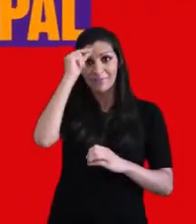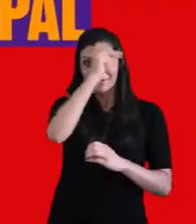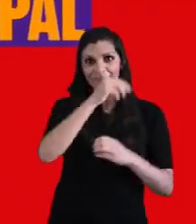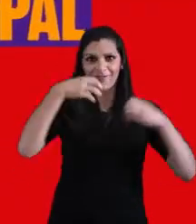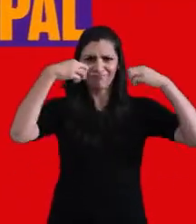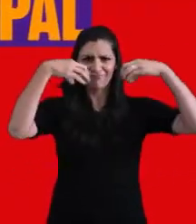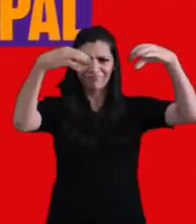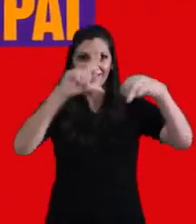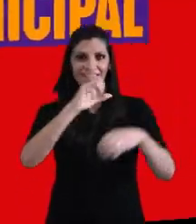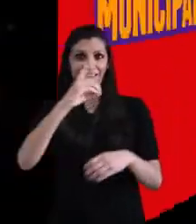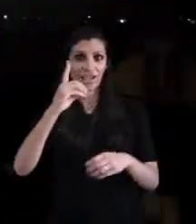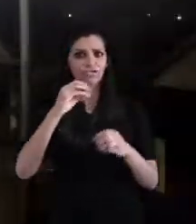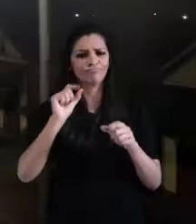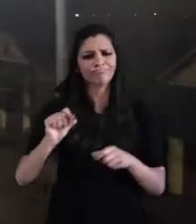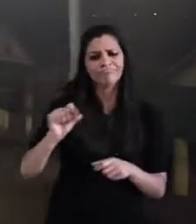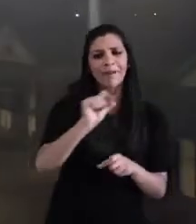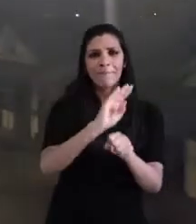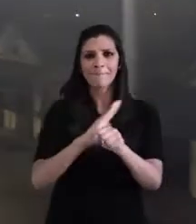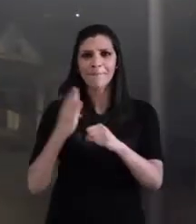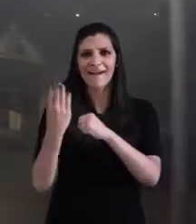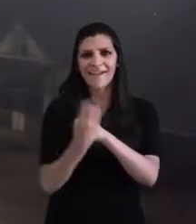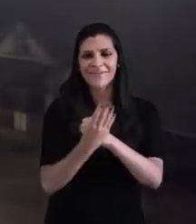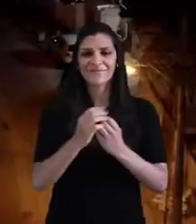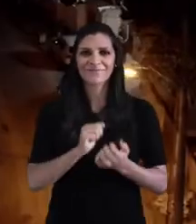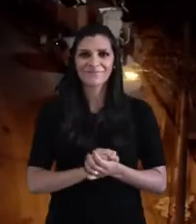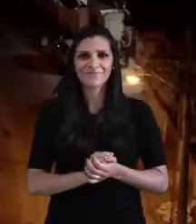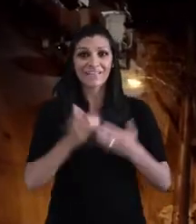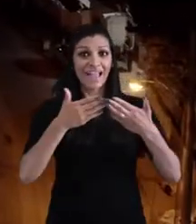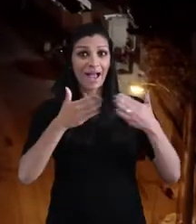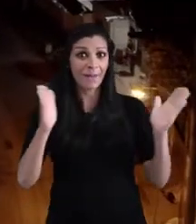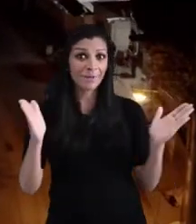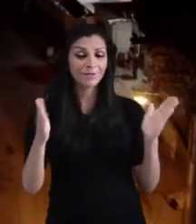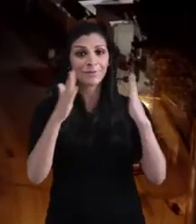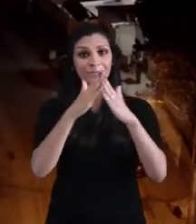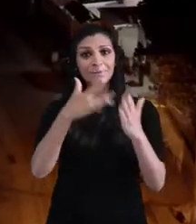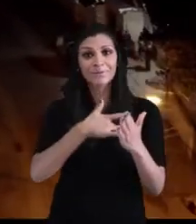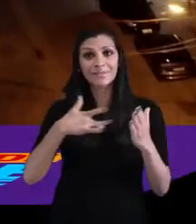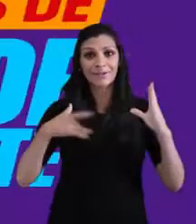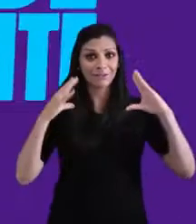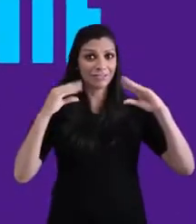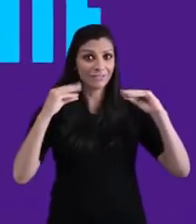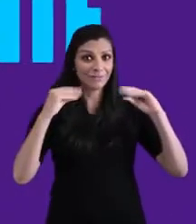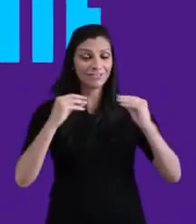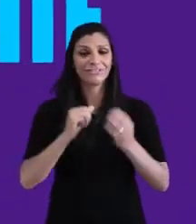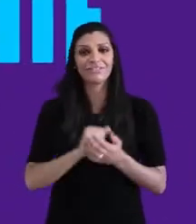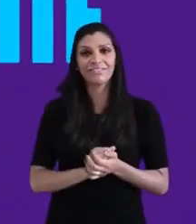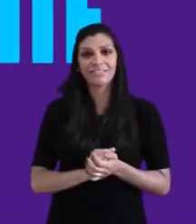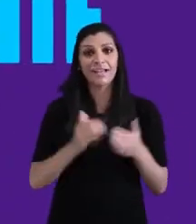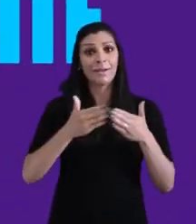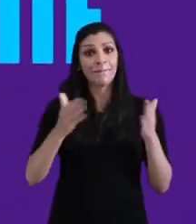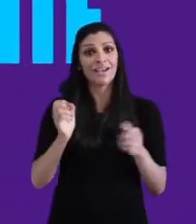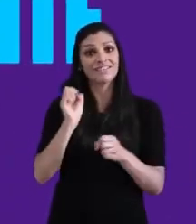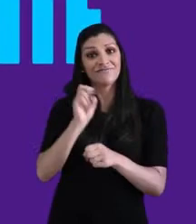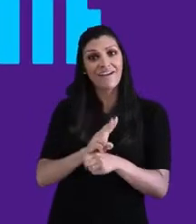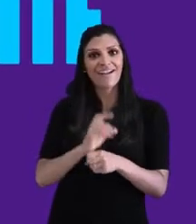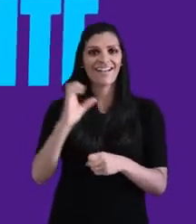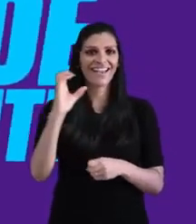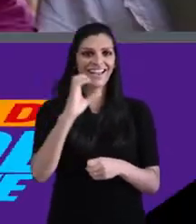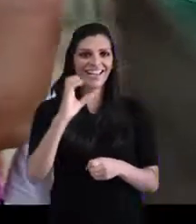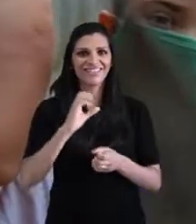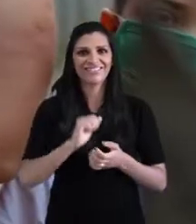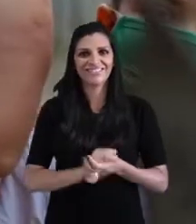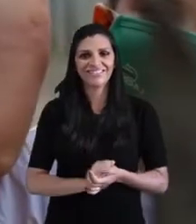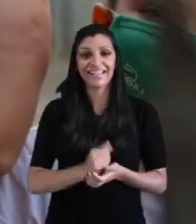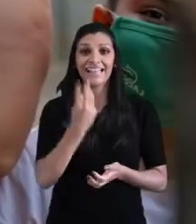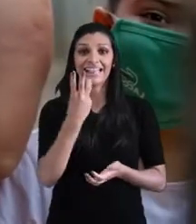zero municipal, iluminação de LED também dentro dos bairros, abertura de mais postos de saúde à noite,